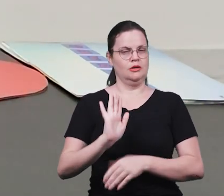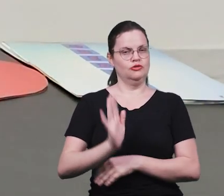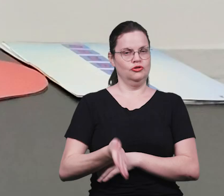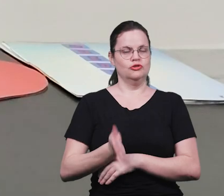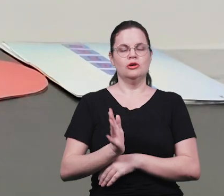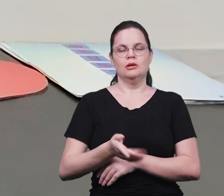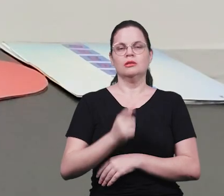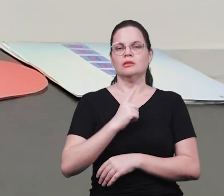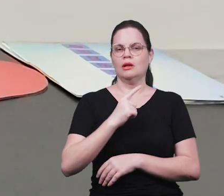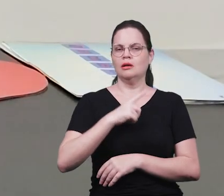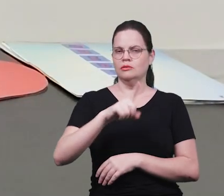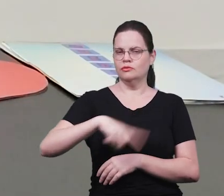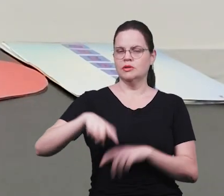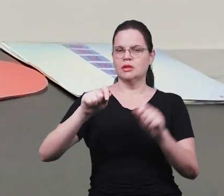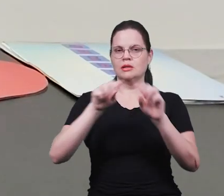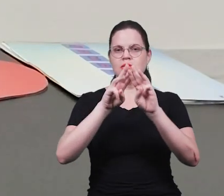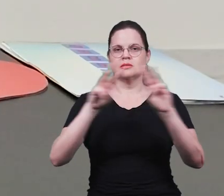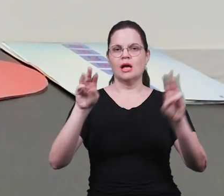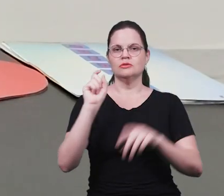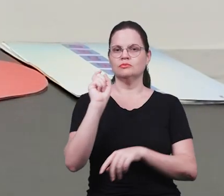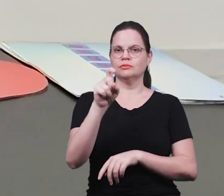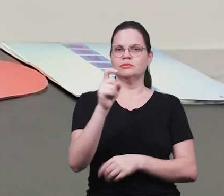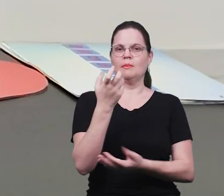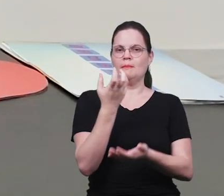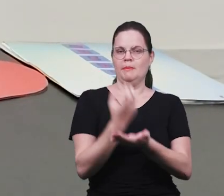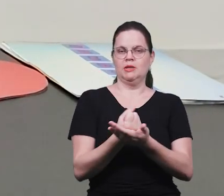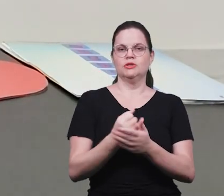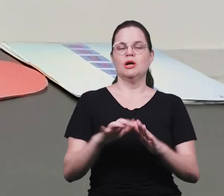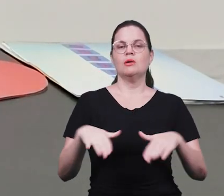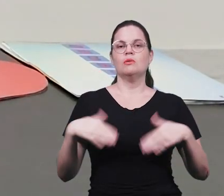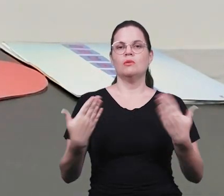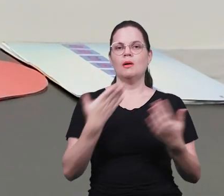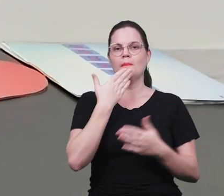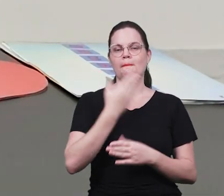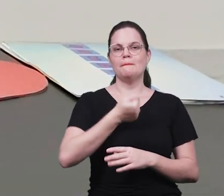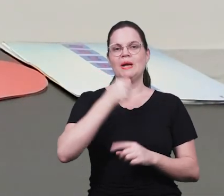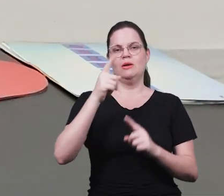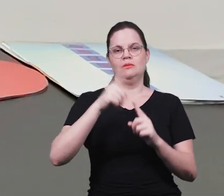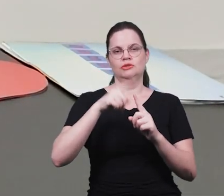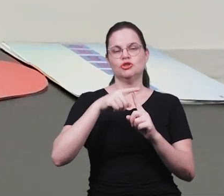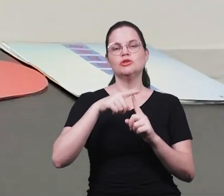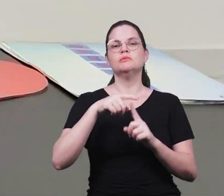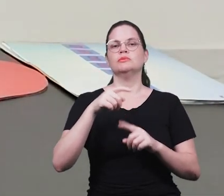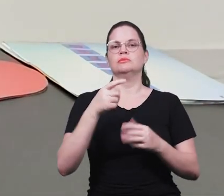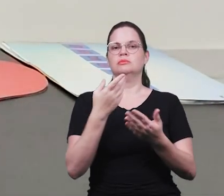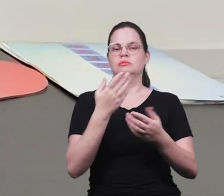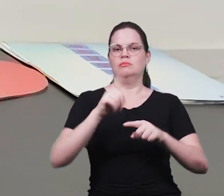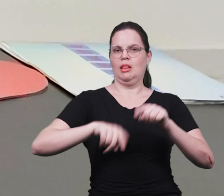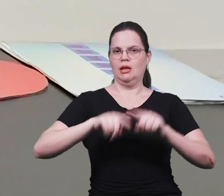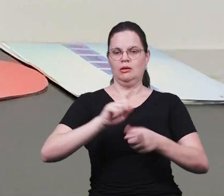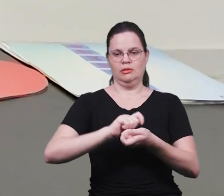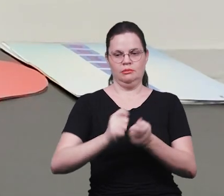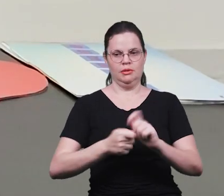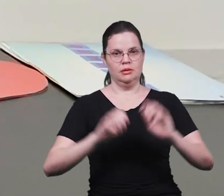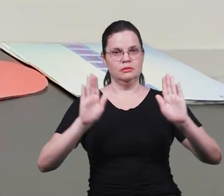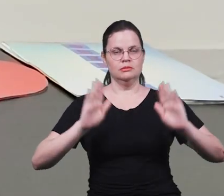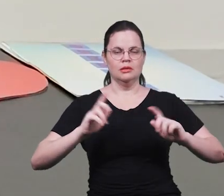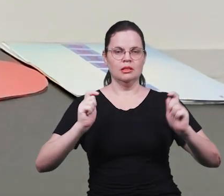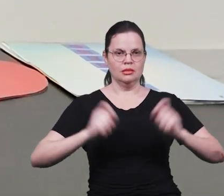da acessibilidade, onde os irmãos podem acessar e verificar lá qual é o nível de aula que os irmãos vão